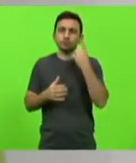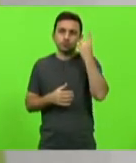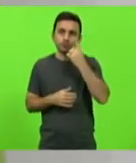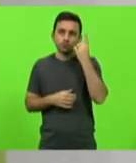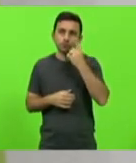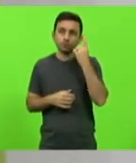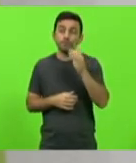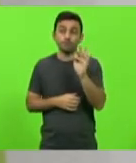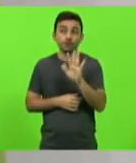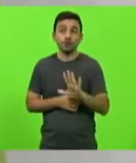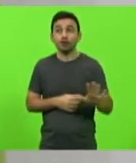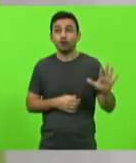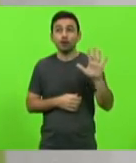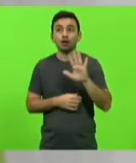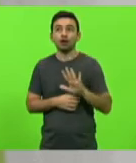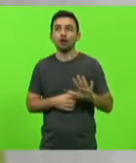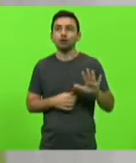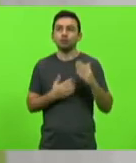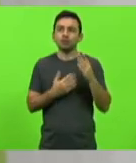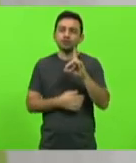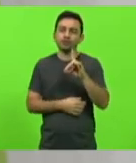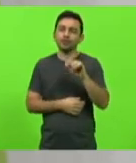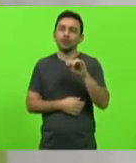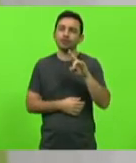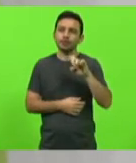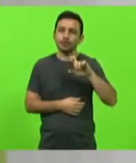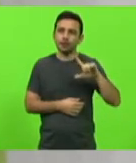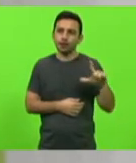federal Daniel Freitas,